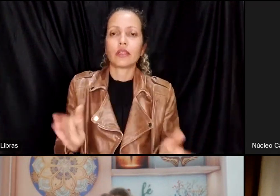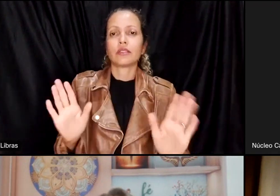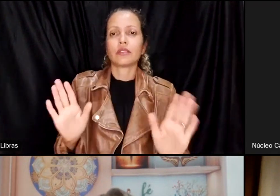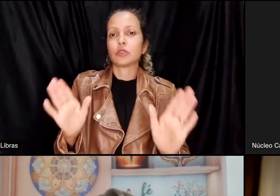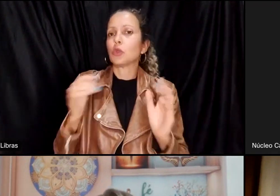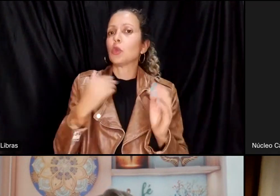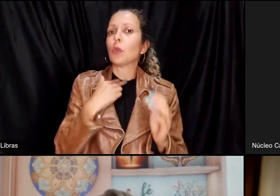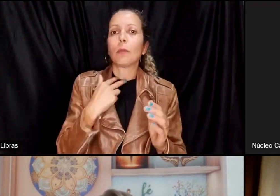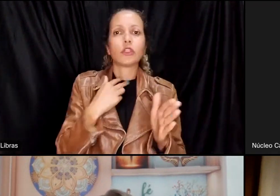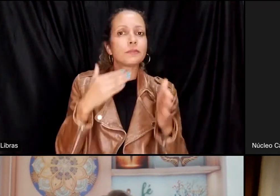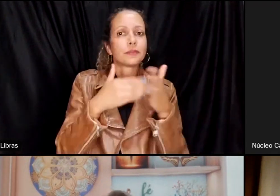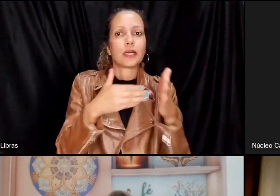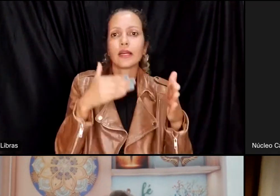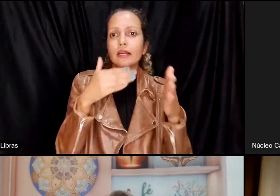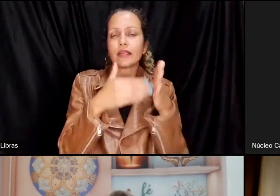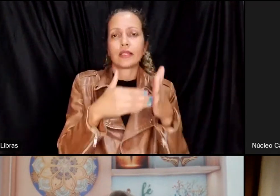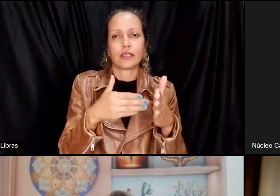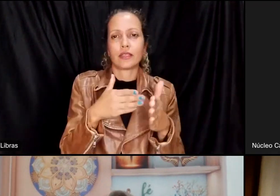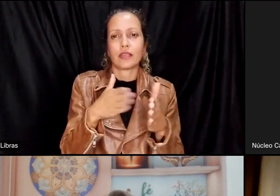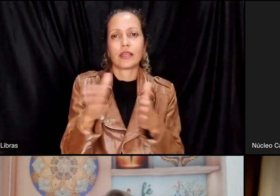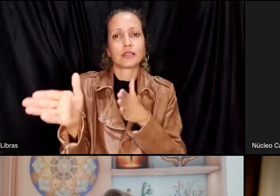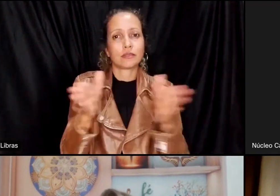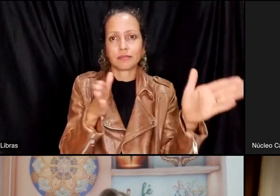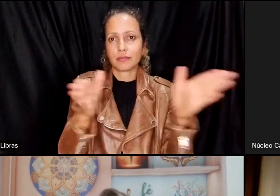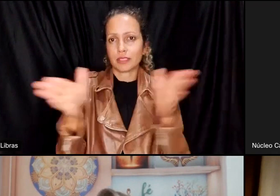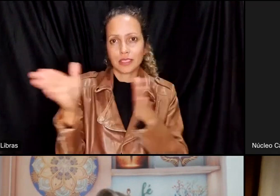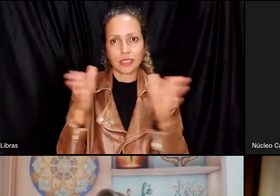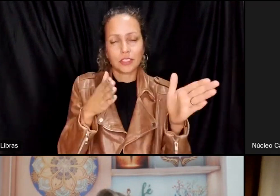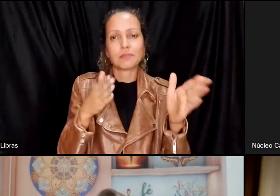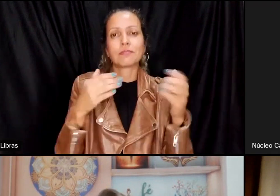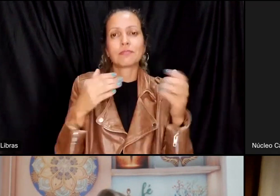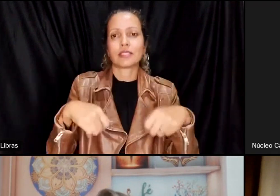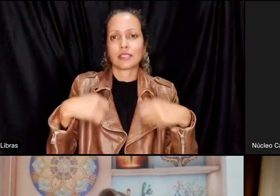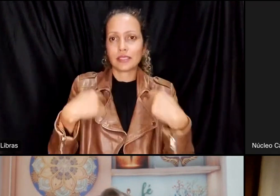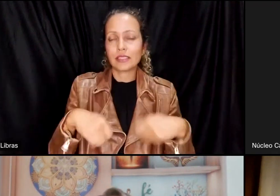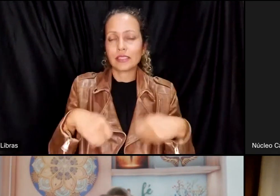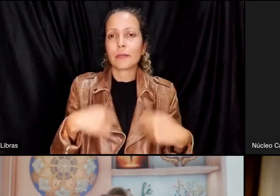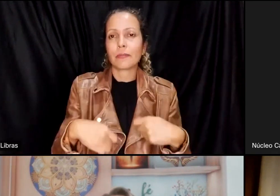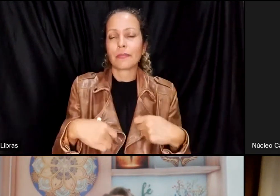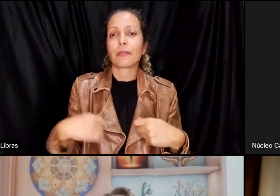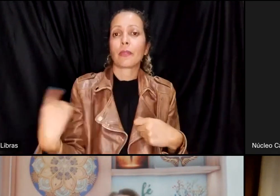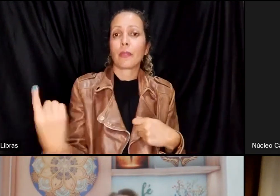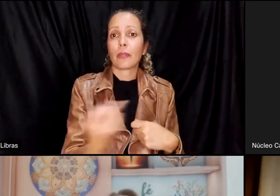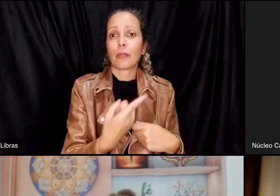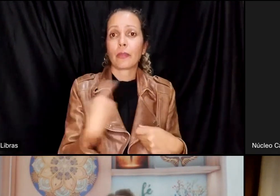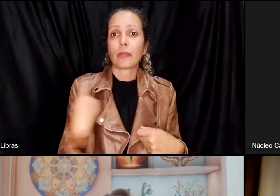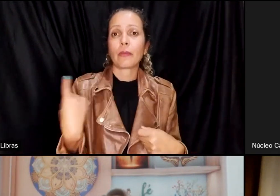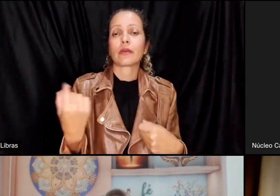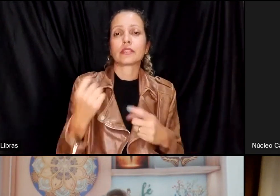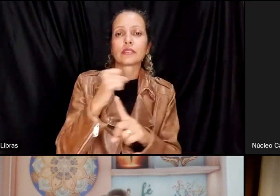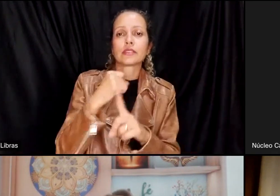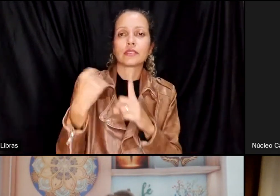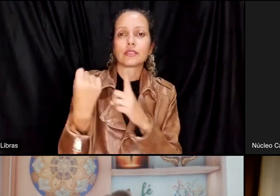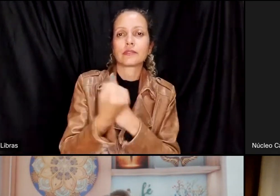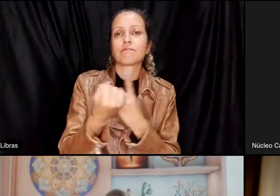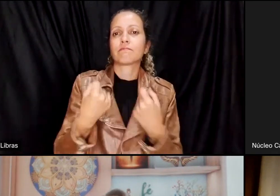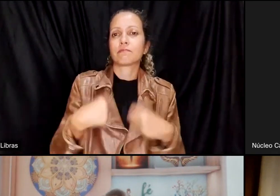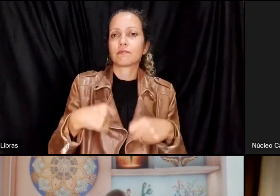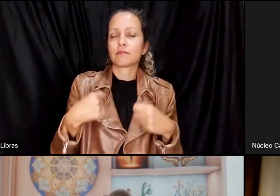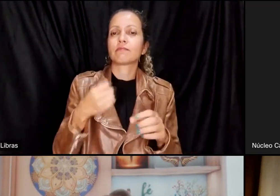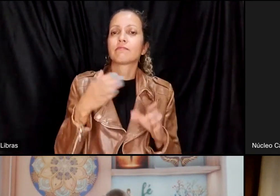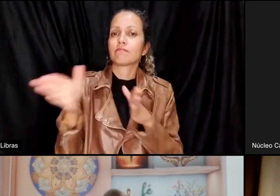nossa sociedade não permite isso. Porque, por exemplo, quais são os programas de televisão que você